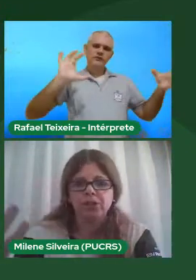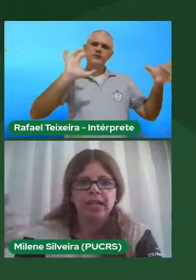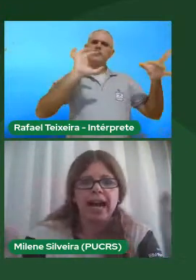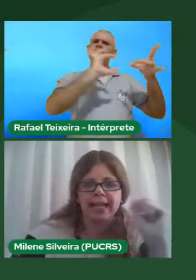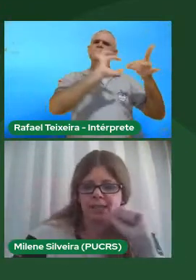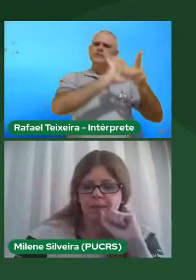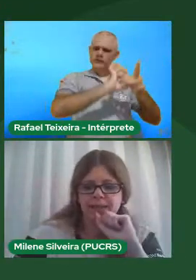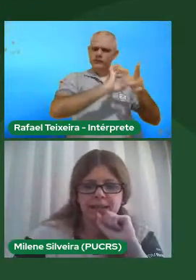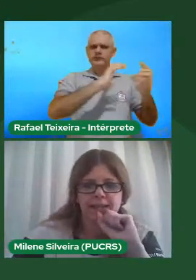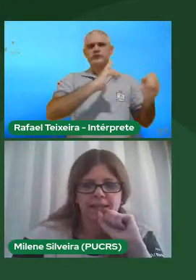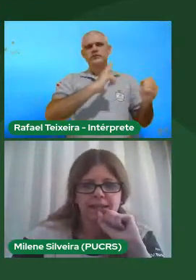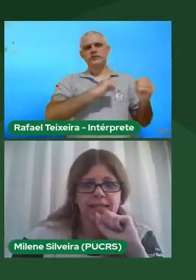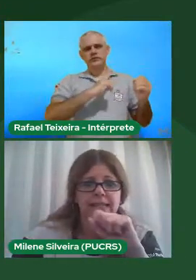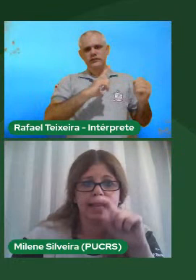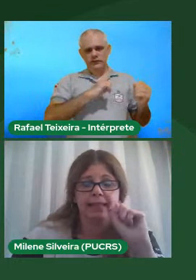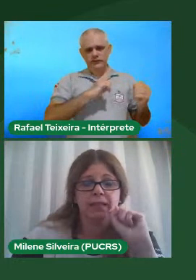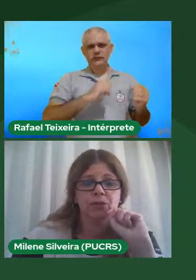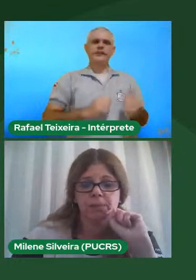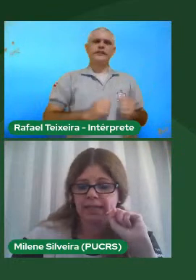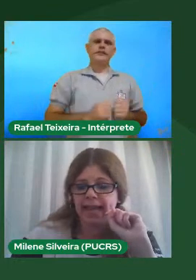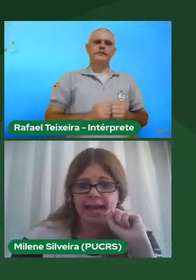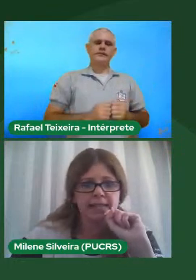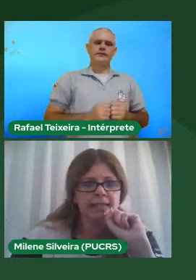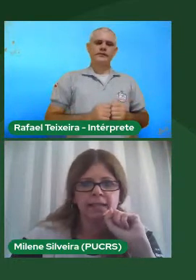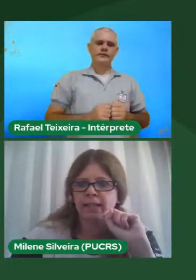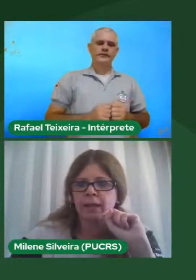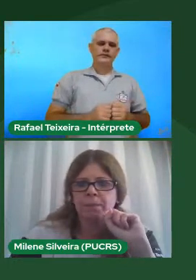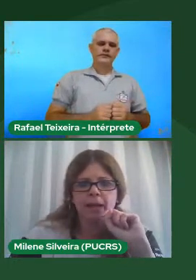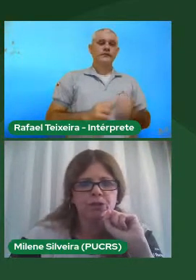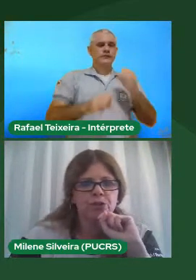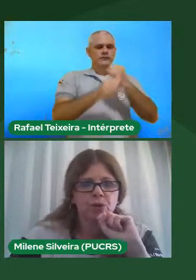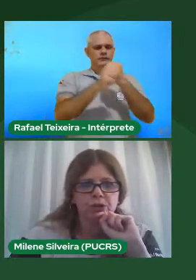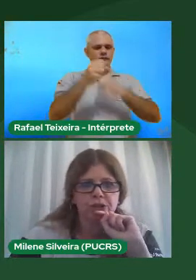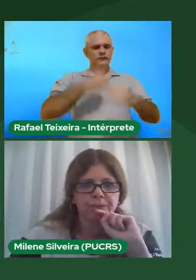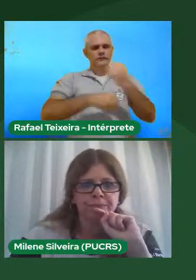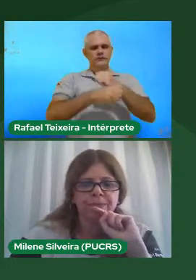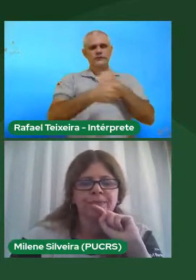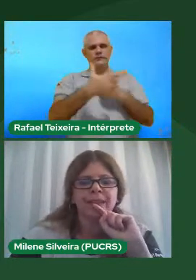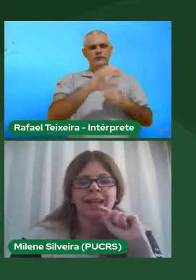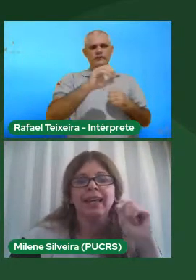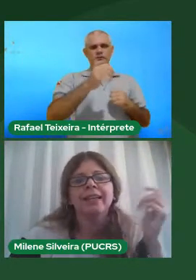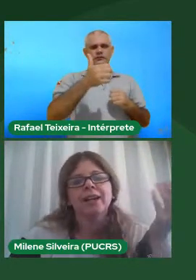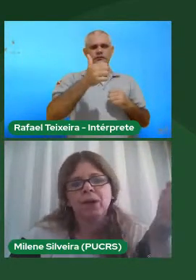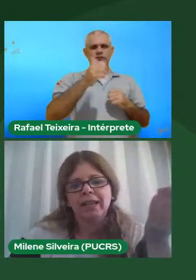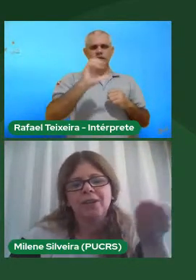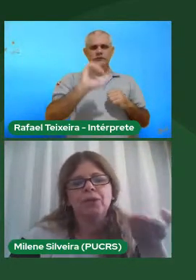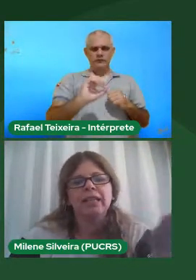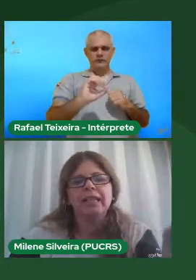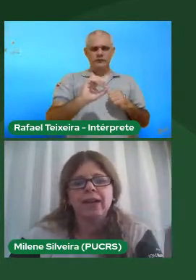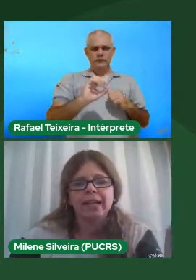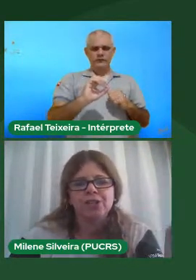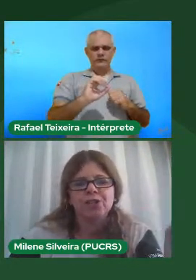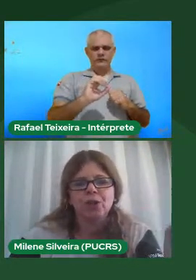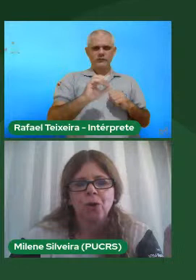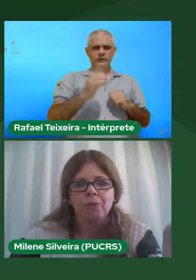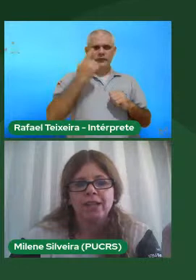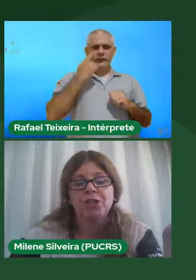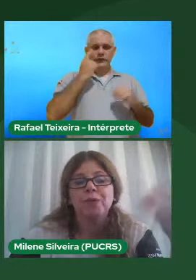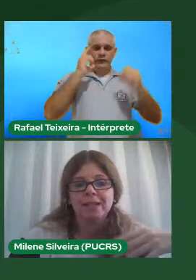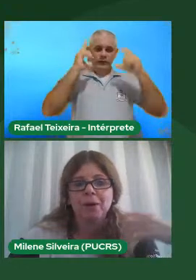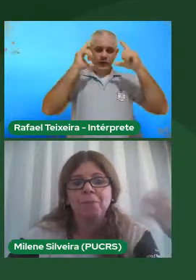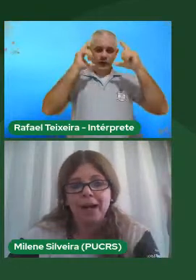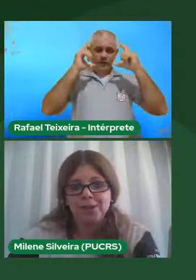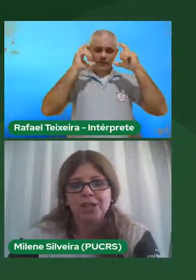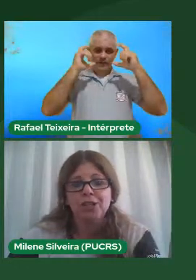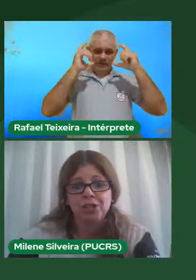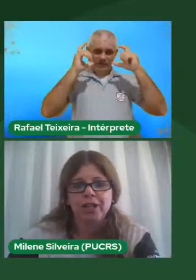né, compartilhar experiências, etc. Então, 2010, Belo Horizonte. Então, aqui eu botei que não é que a gente só come, né,